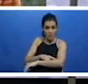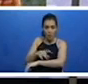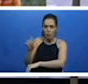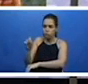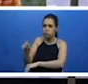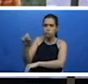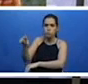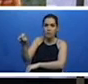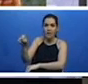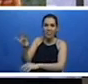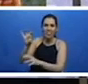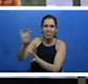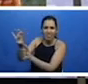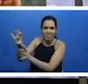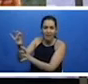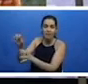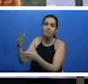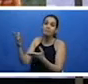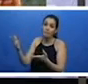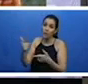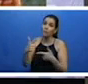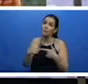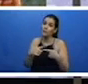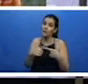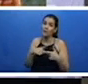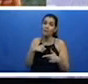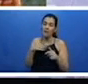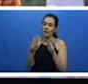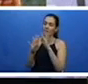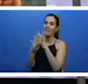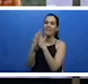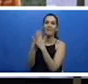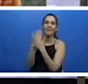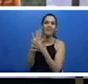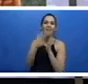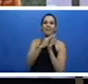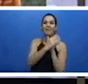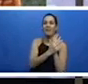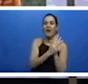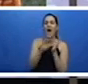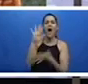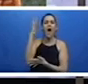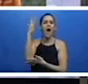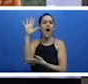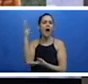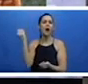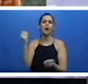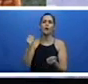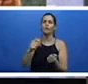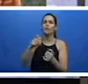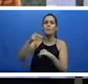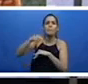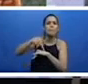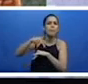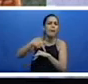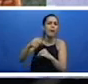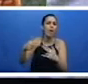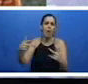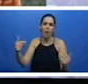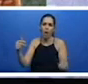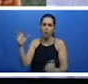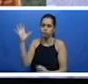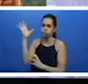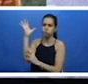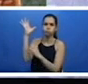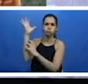substâncias adesivas que permite esse tipo de ação, que permite também que escale árvores, rochas e outros objetos. Aqui